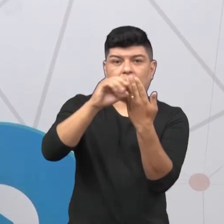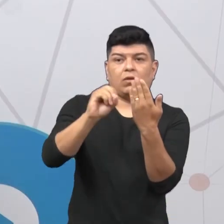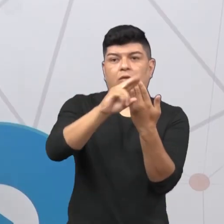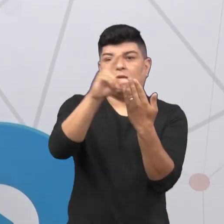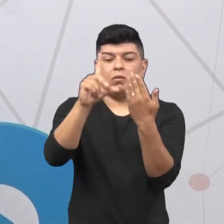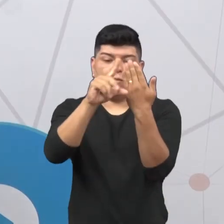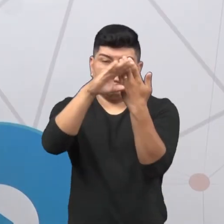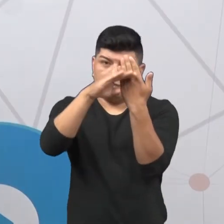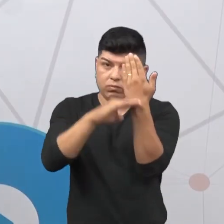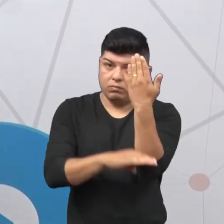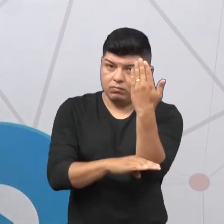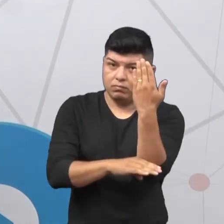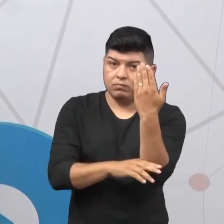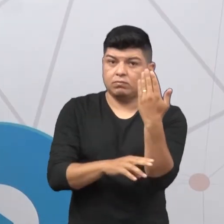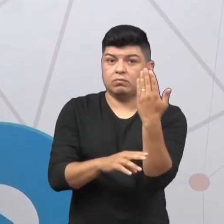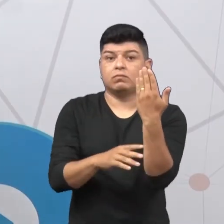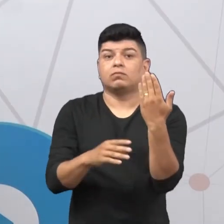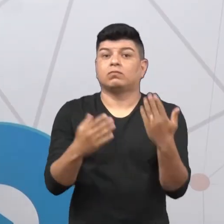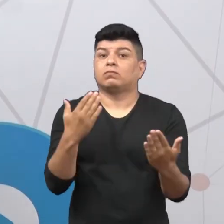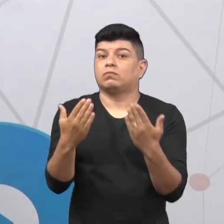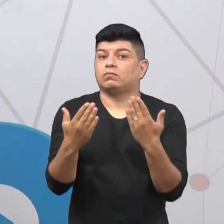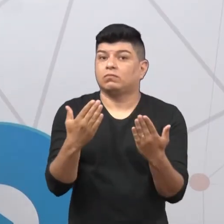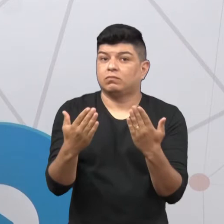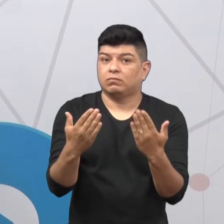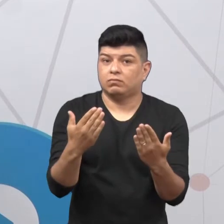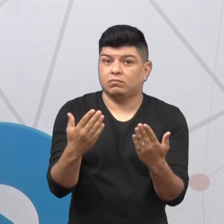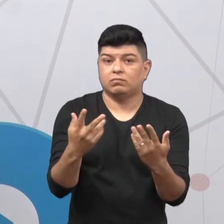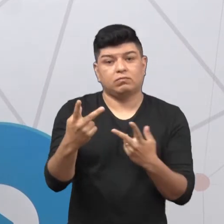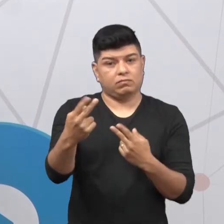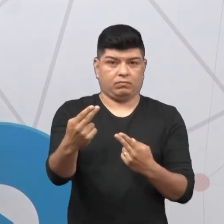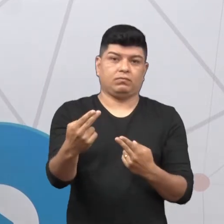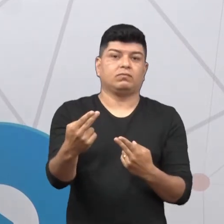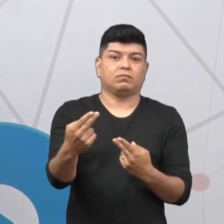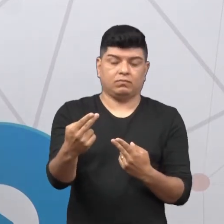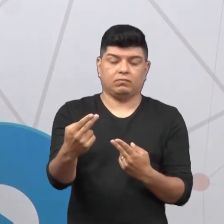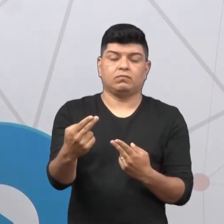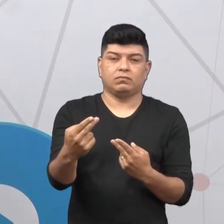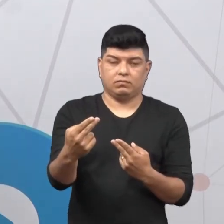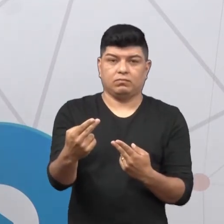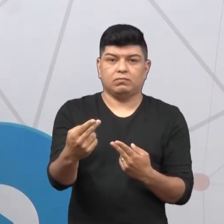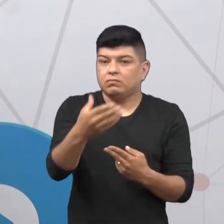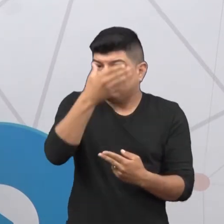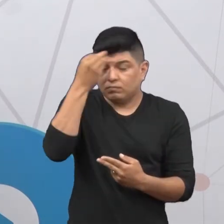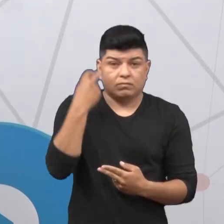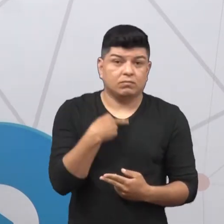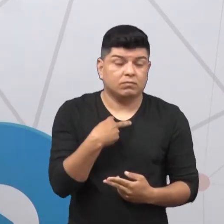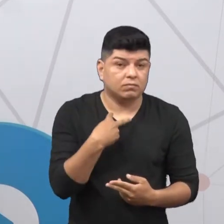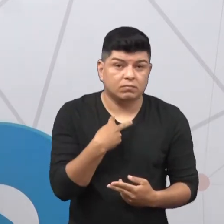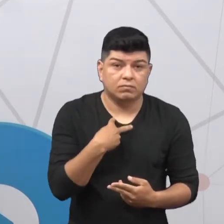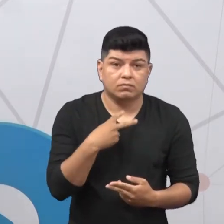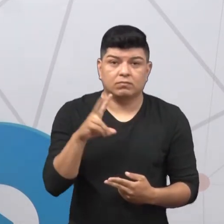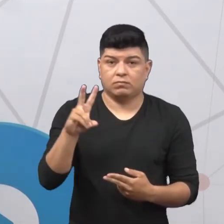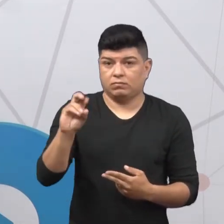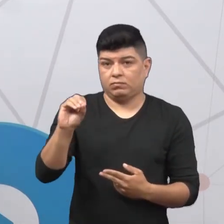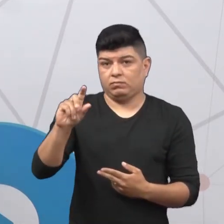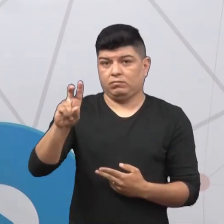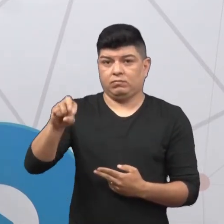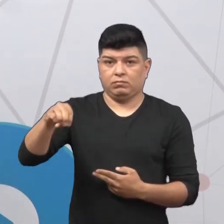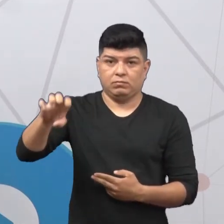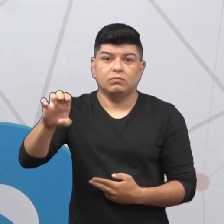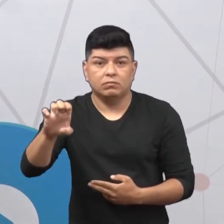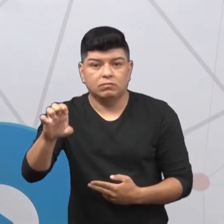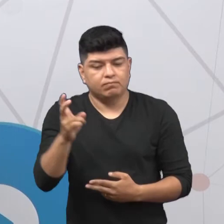diminui a temperatura, a relação com a pressão vai ser diretamente proporcional, sem esquecer que o seu volume vai permanecer